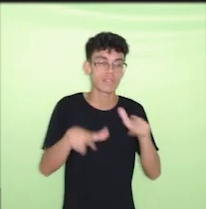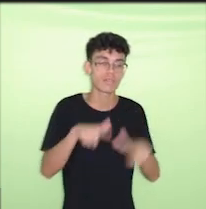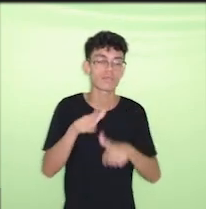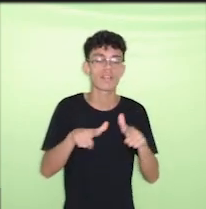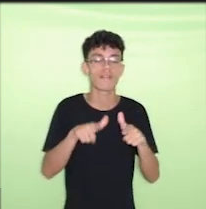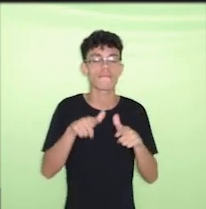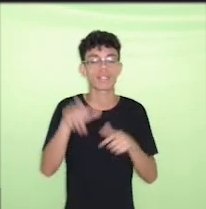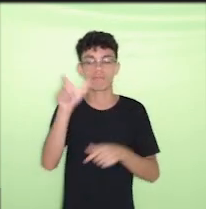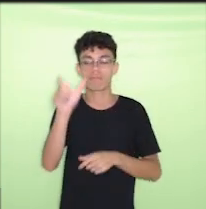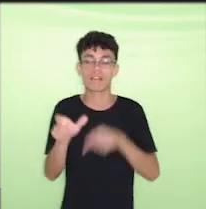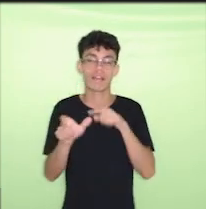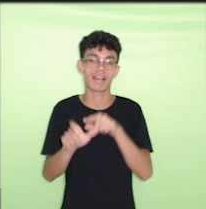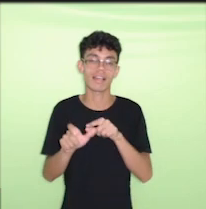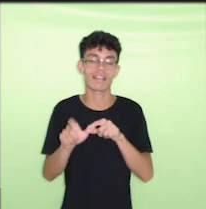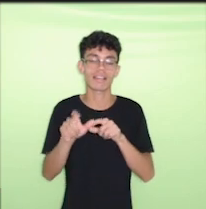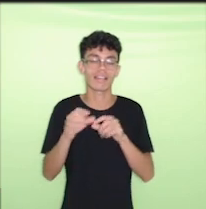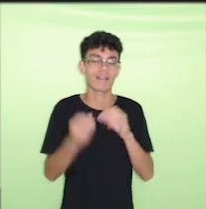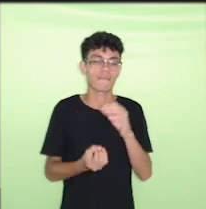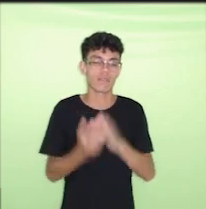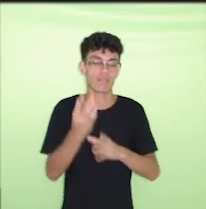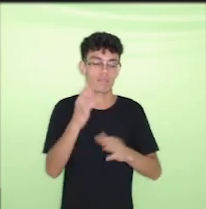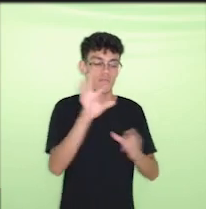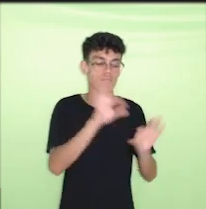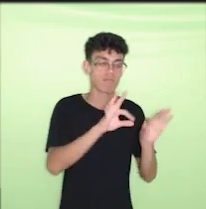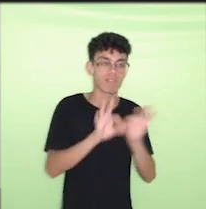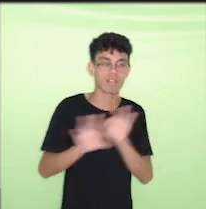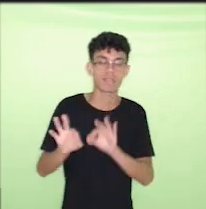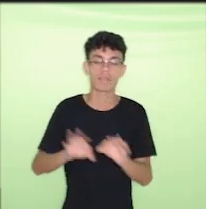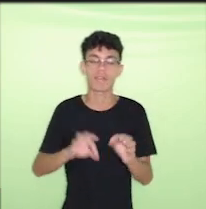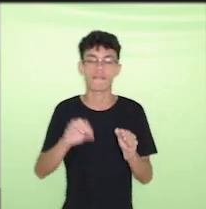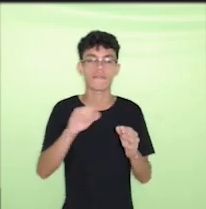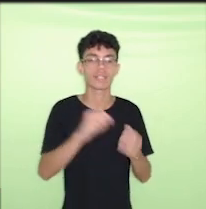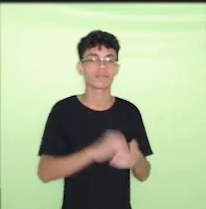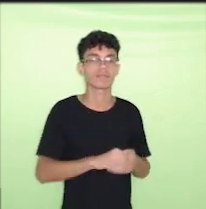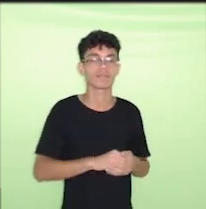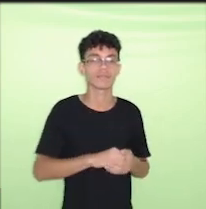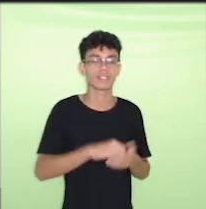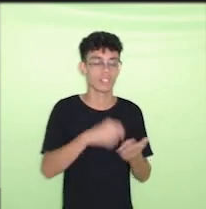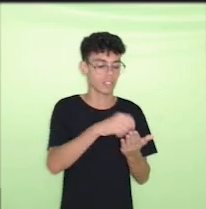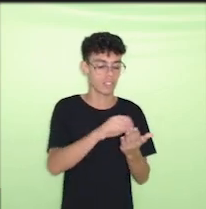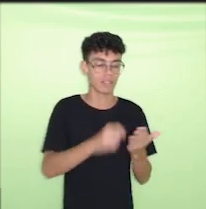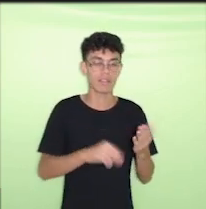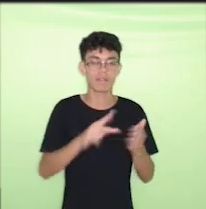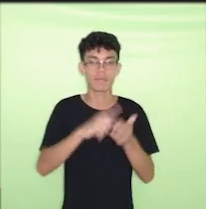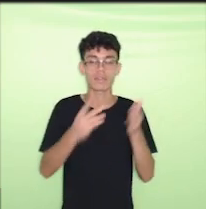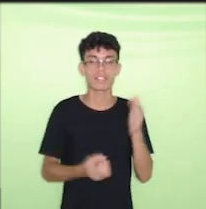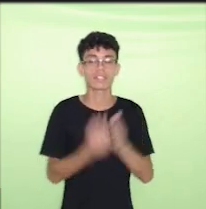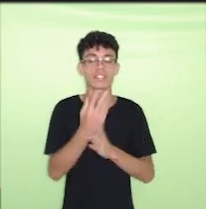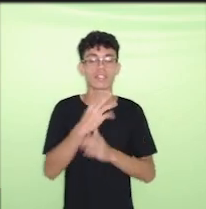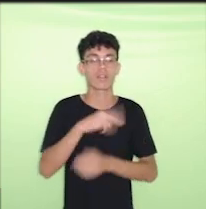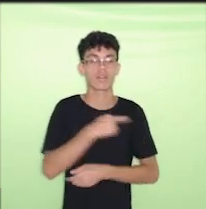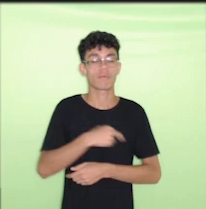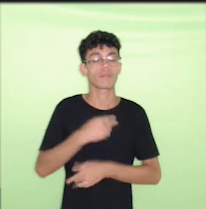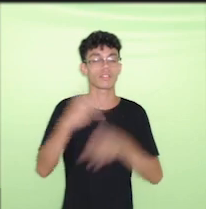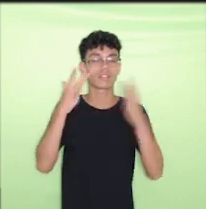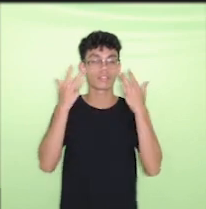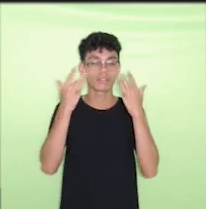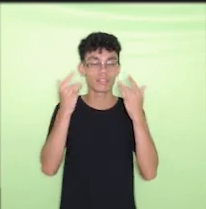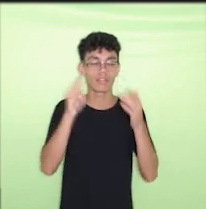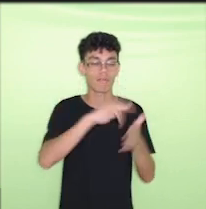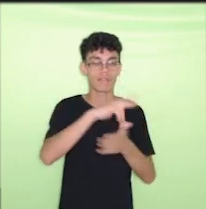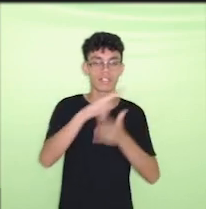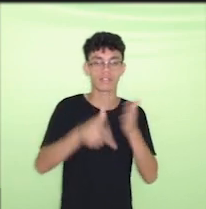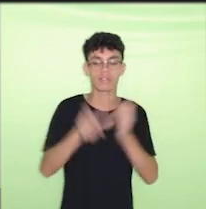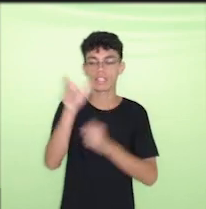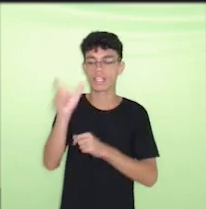em diversos formatos, em diversas linguagens, né, poesia, conto, romance, teatro,